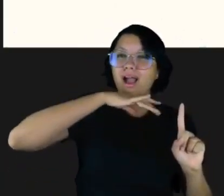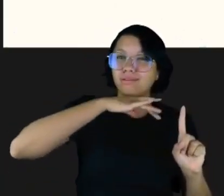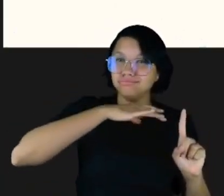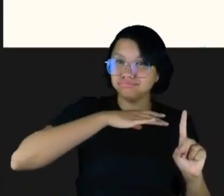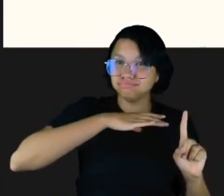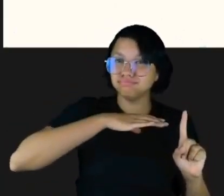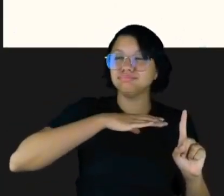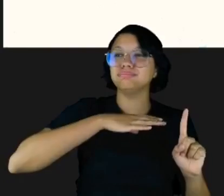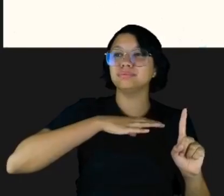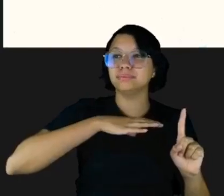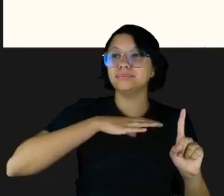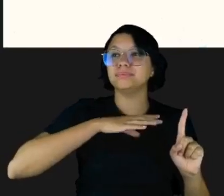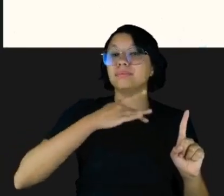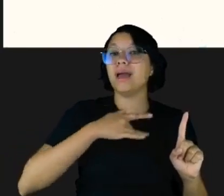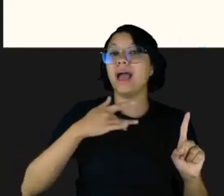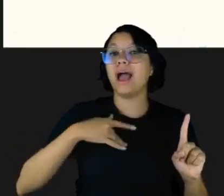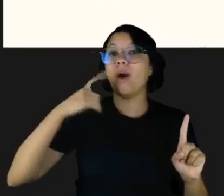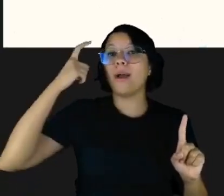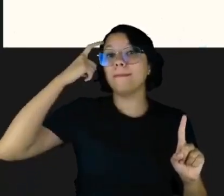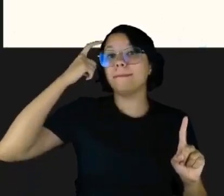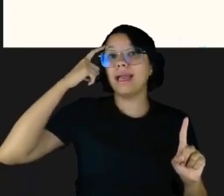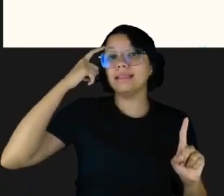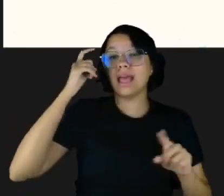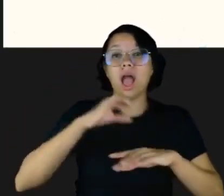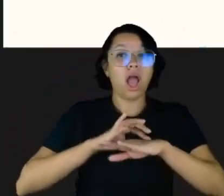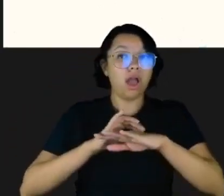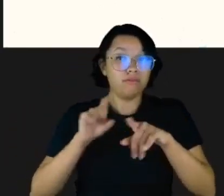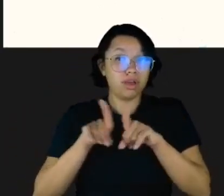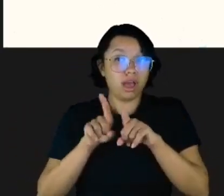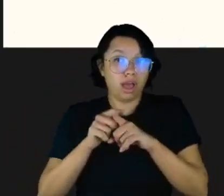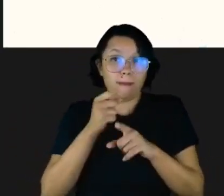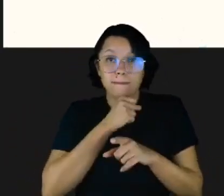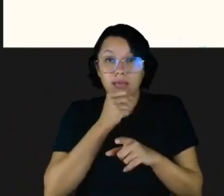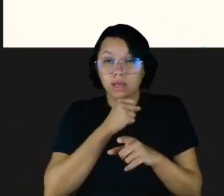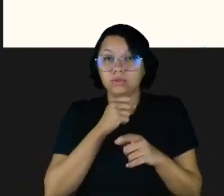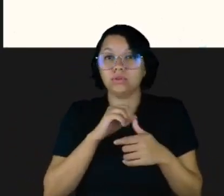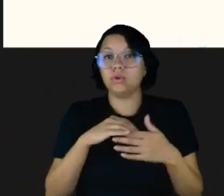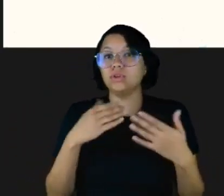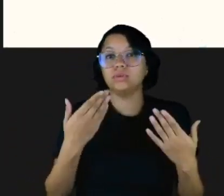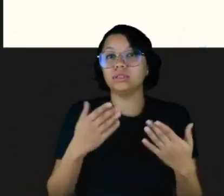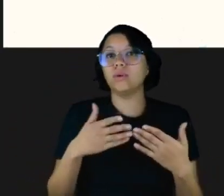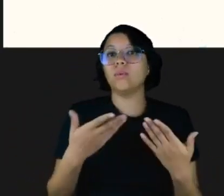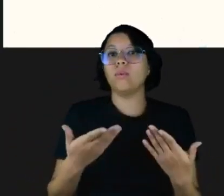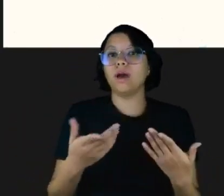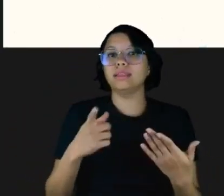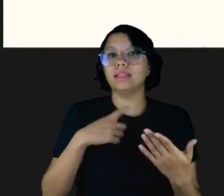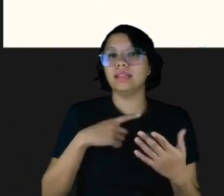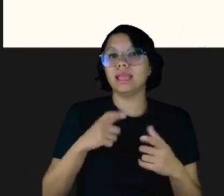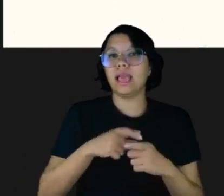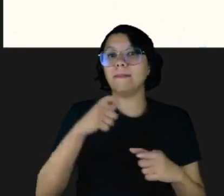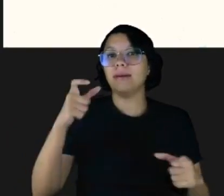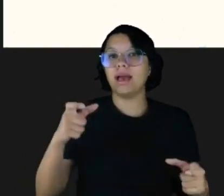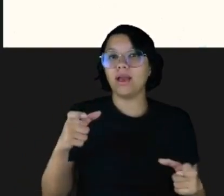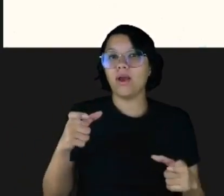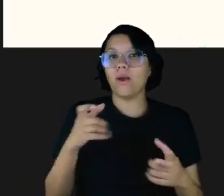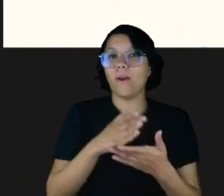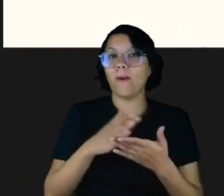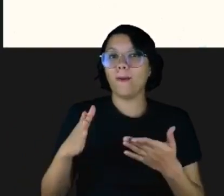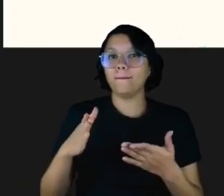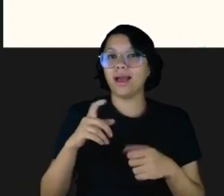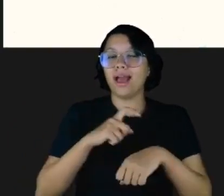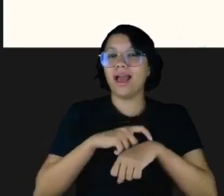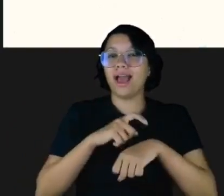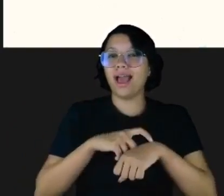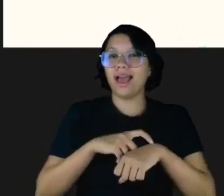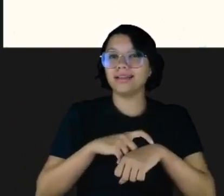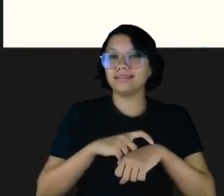negativos para a saúde mental e física do idoso. Então, quando ele tem a maior parte do tempo do humor deprimido, ele não